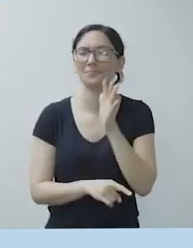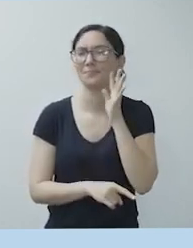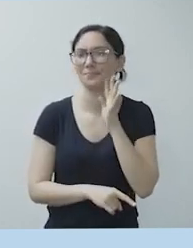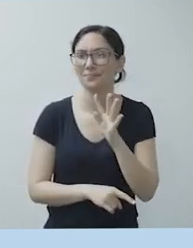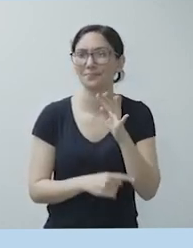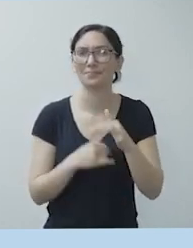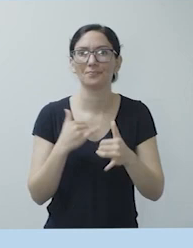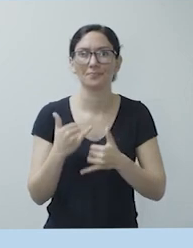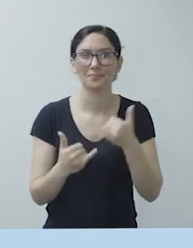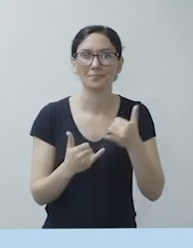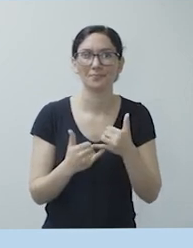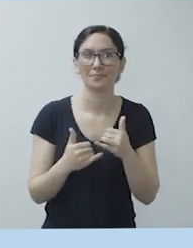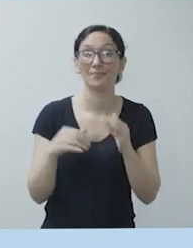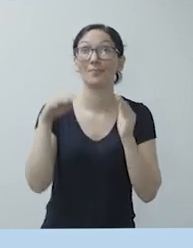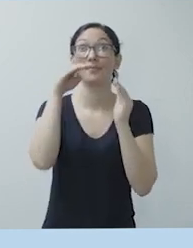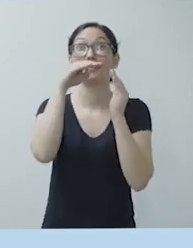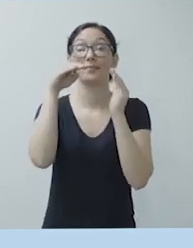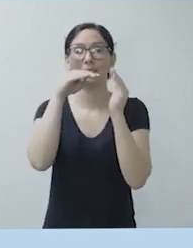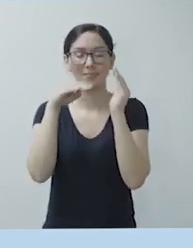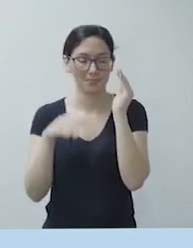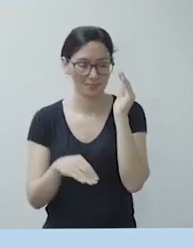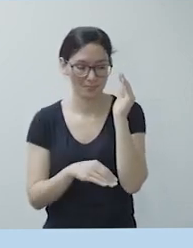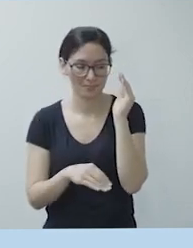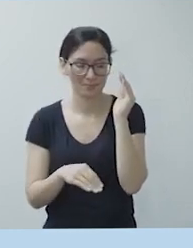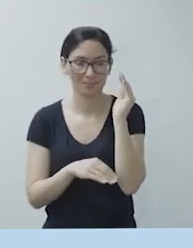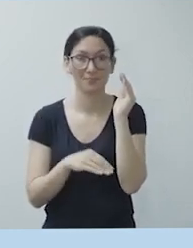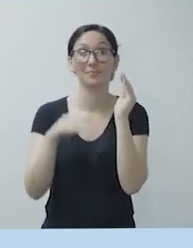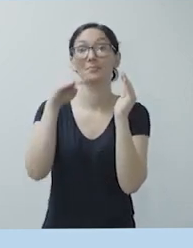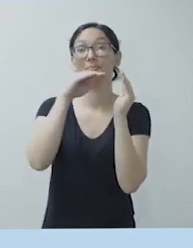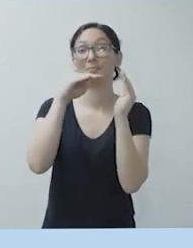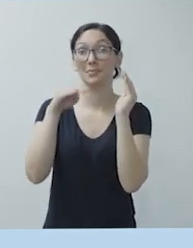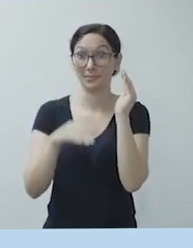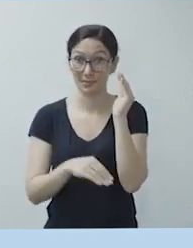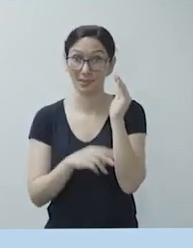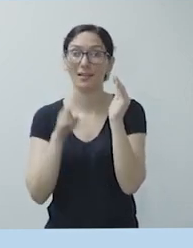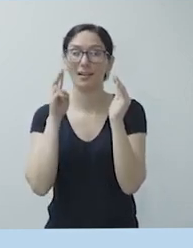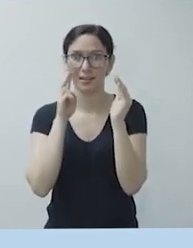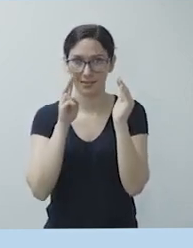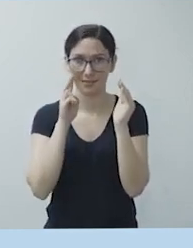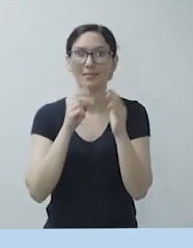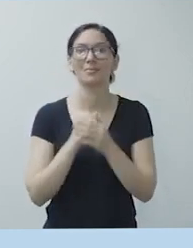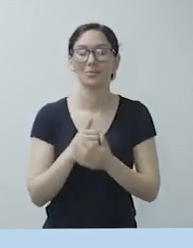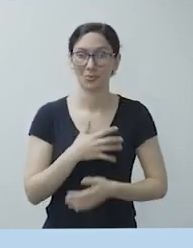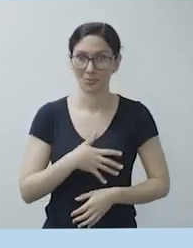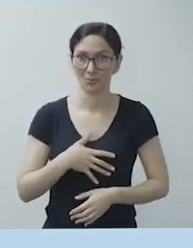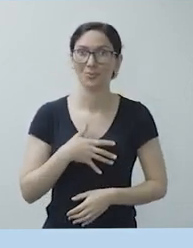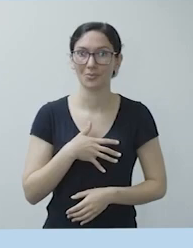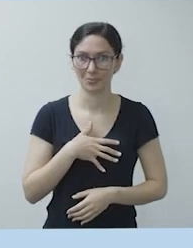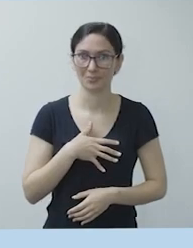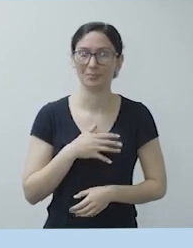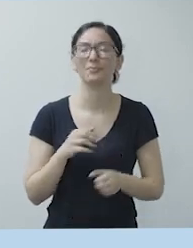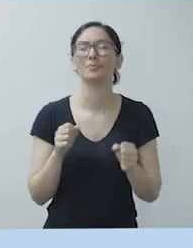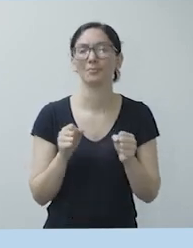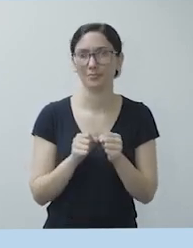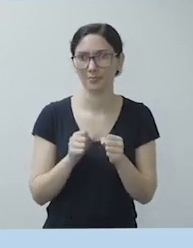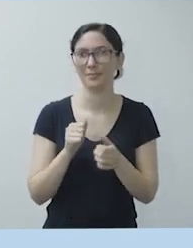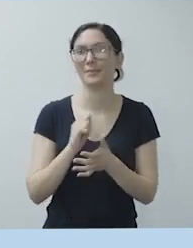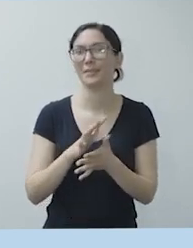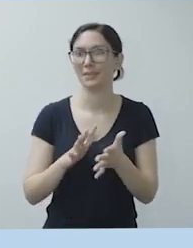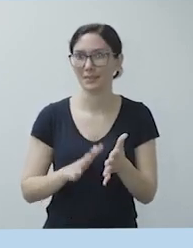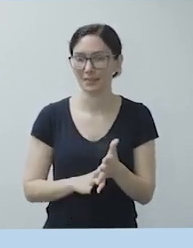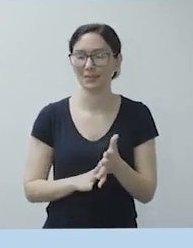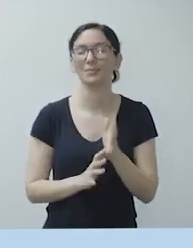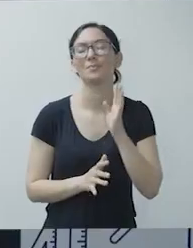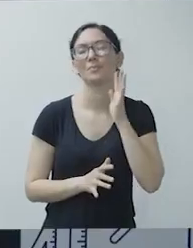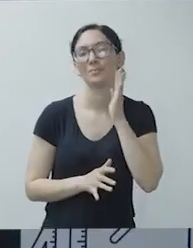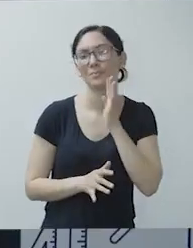de embaixo, em cima, não é mesmo? Vocês gostaram? Nós fizemos essa atividade,